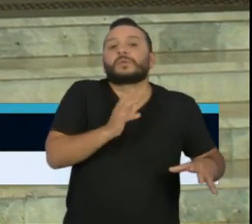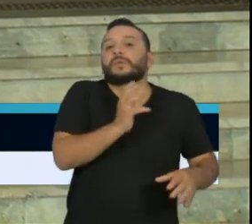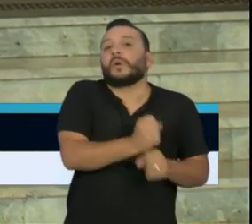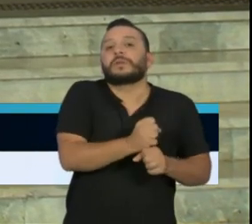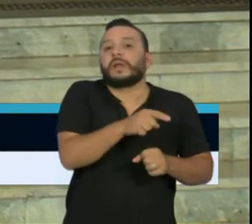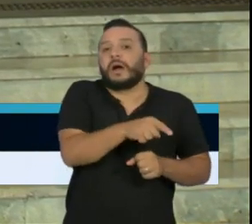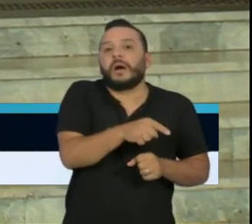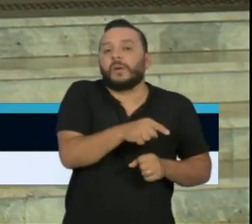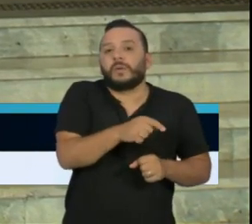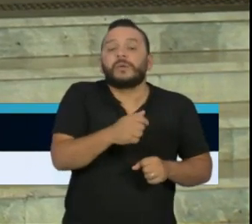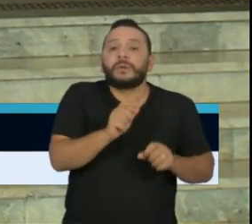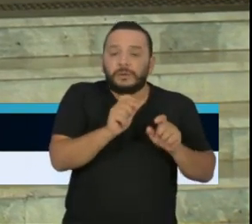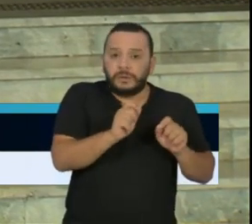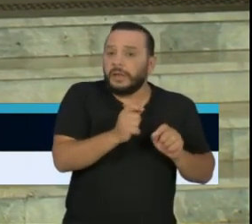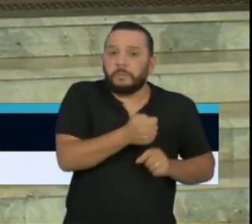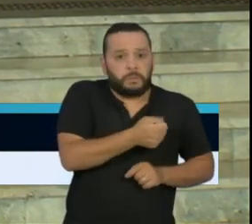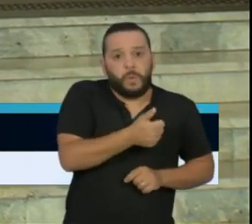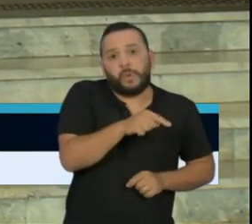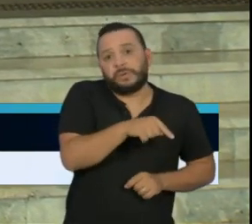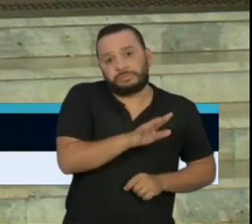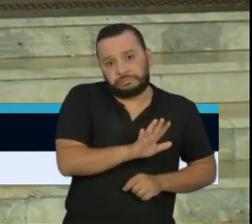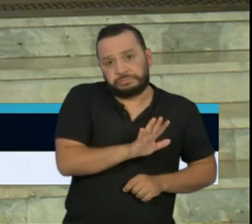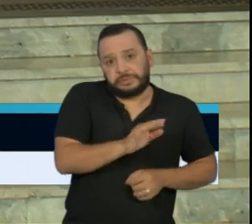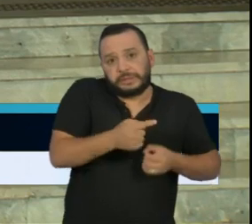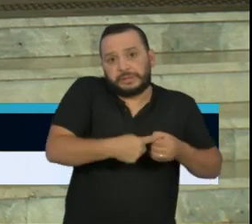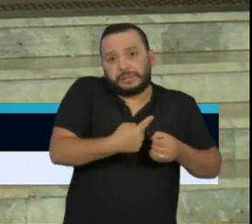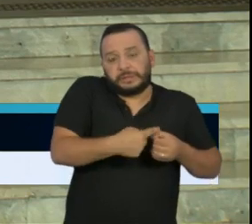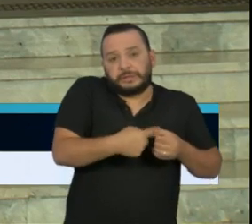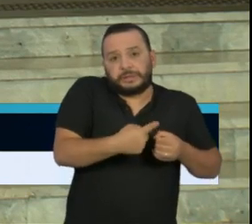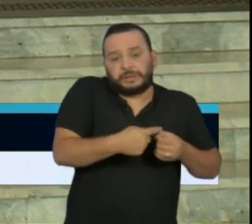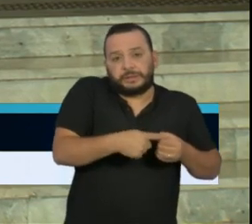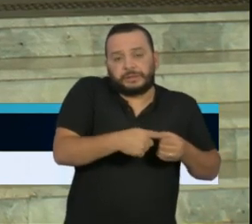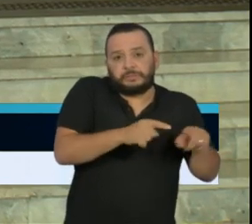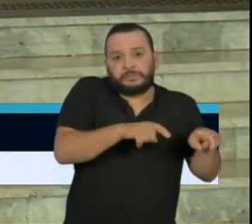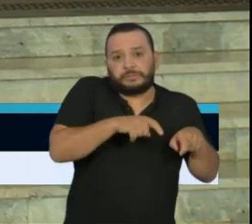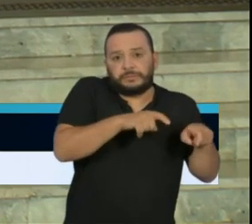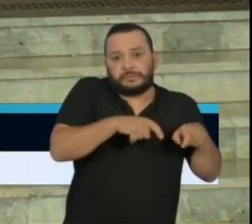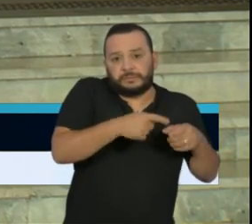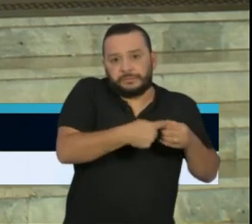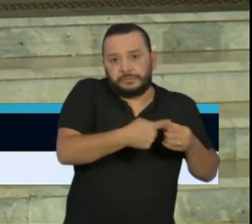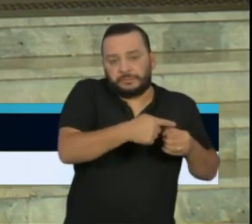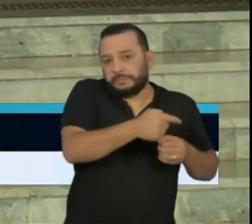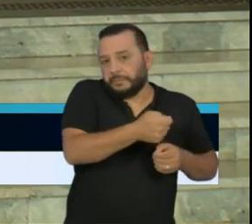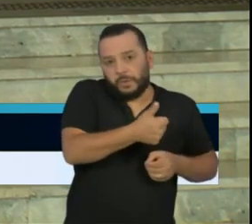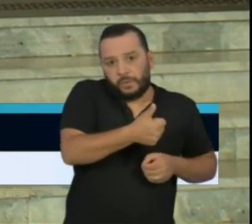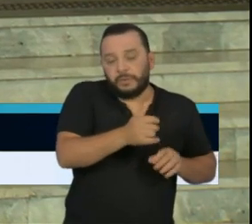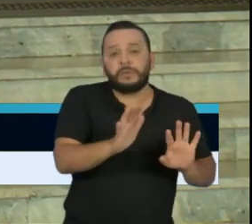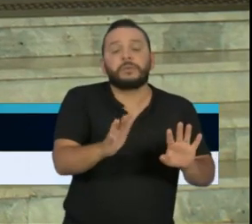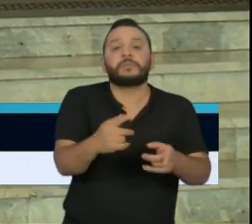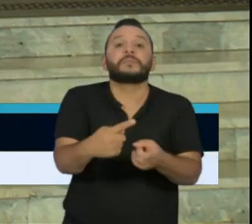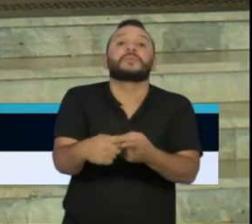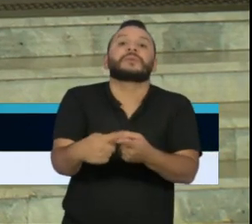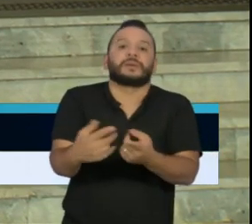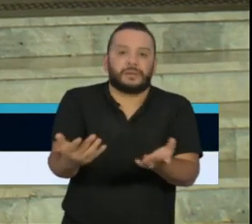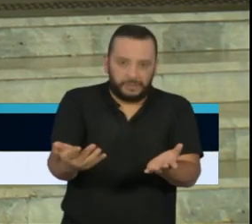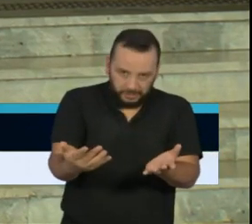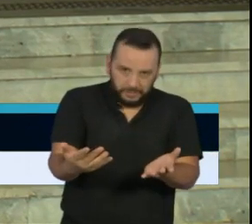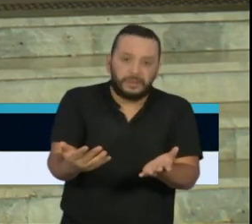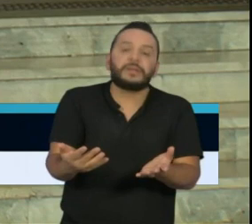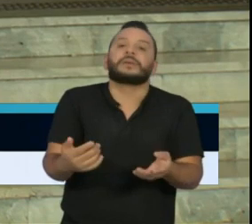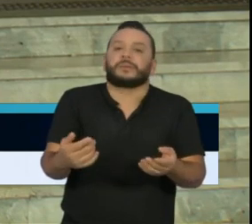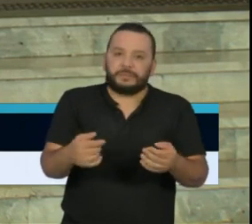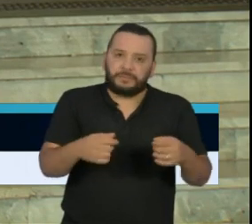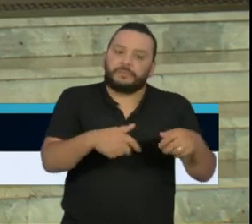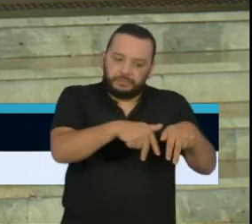ainda um número de leitos ocupados menor. Quero dizer que isto se deve em muito ao programa de